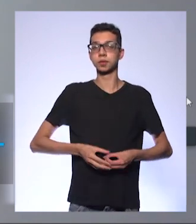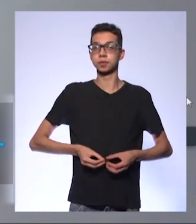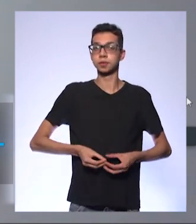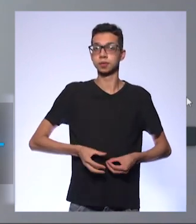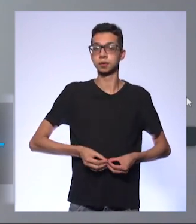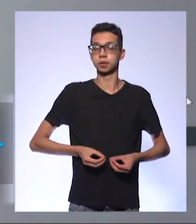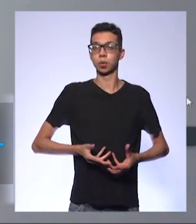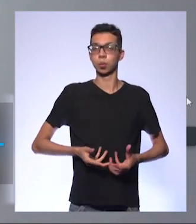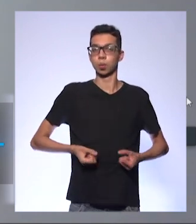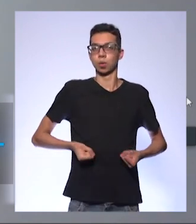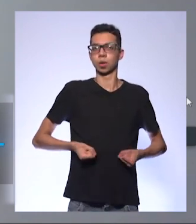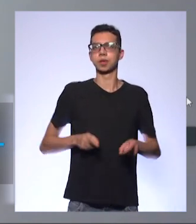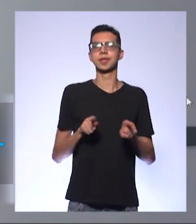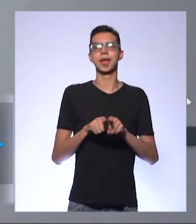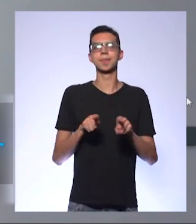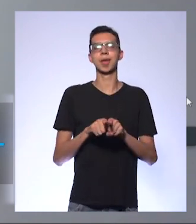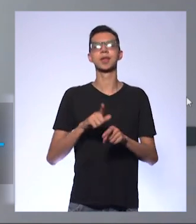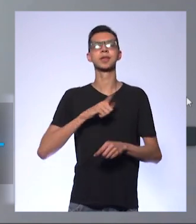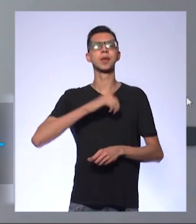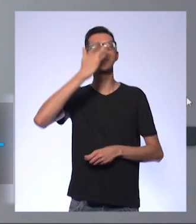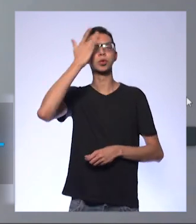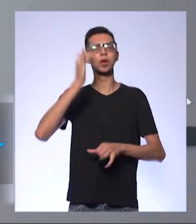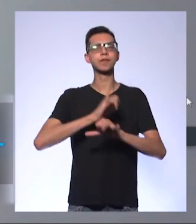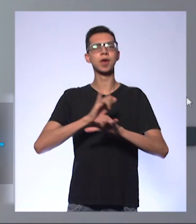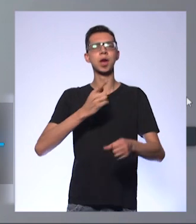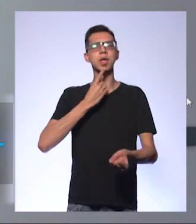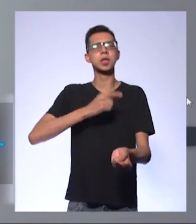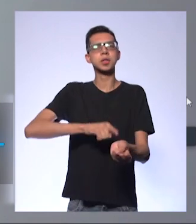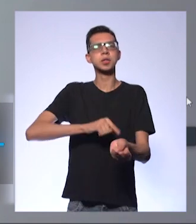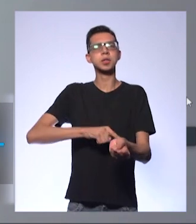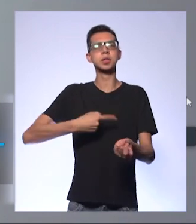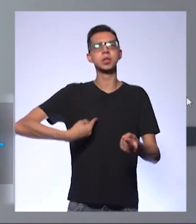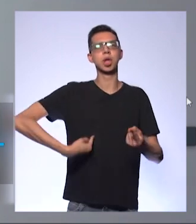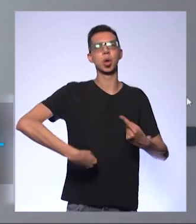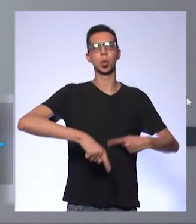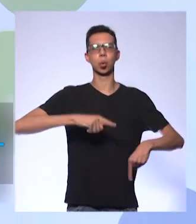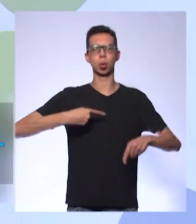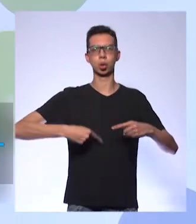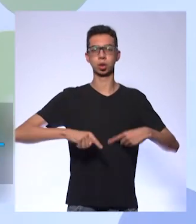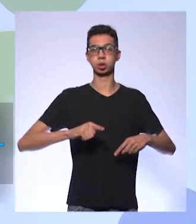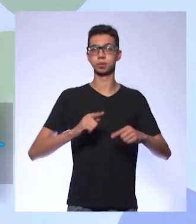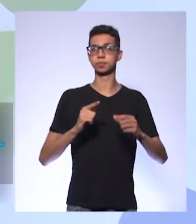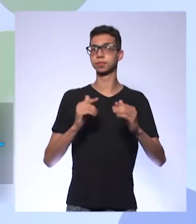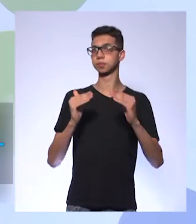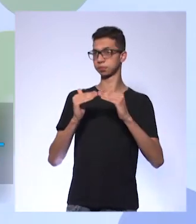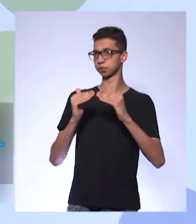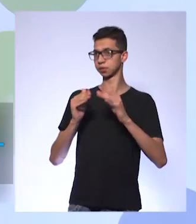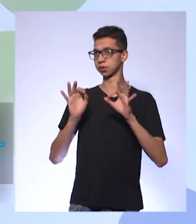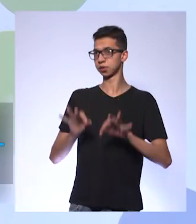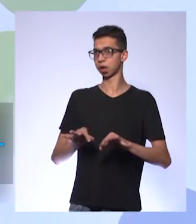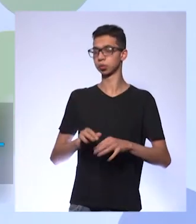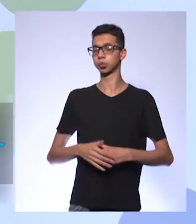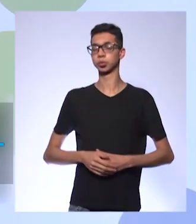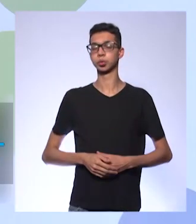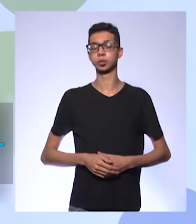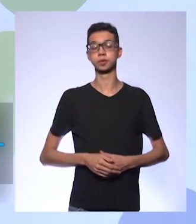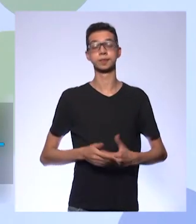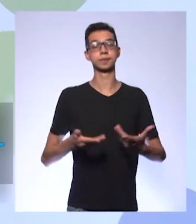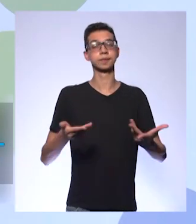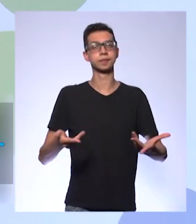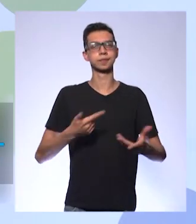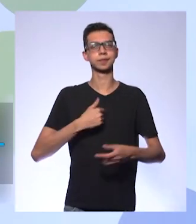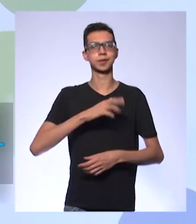que através do sistema circulatório. Tem alguma coisa a ver, Dani? Oi, Si. Então, assim, gente,